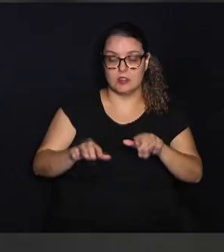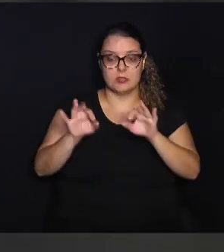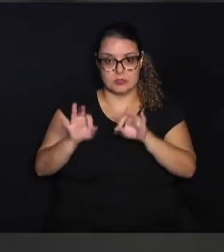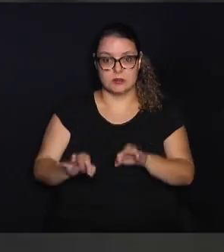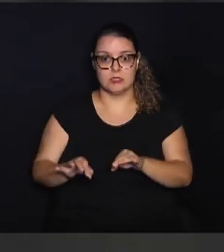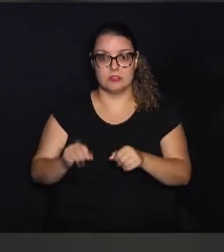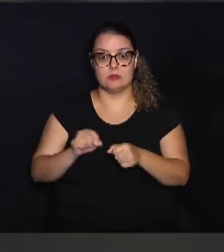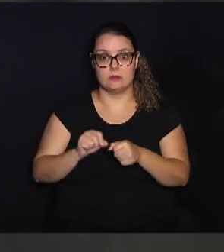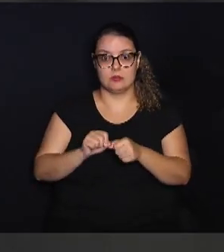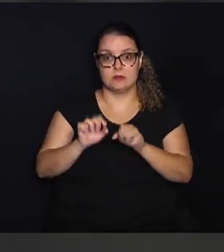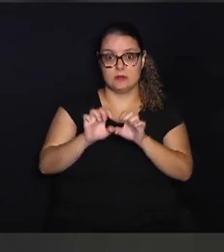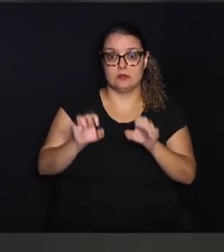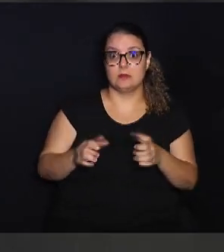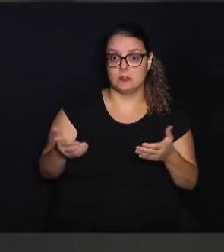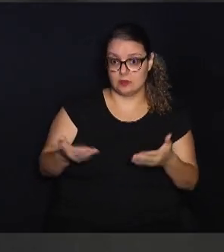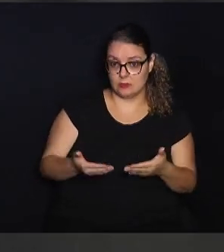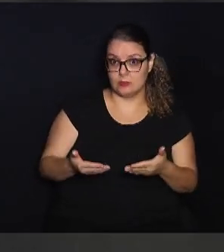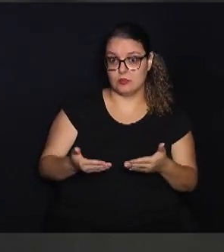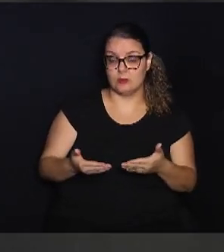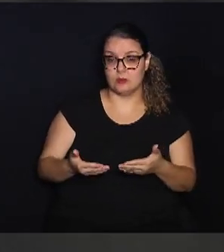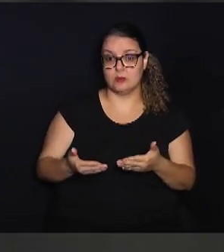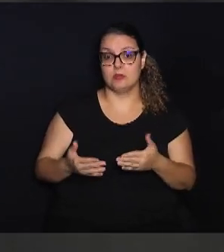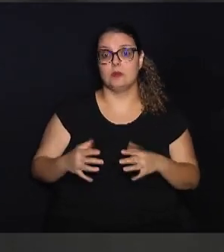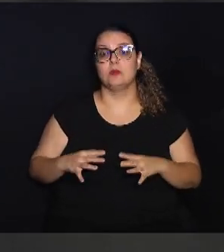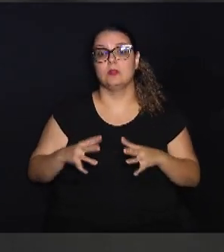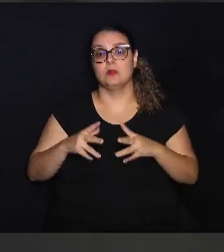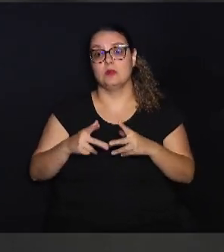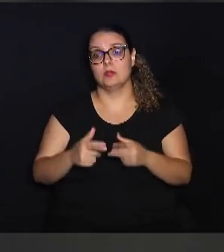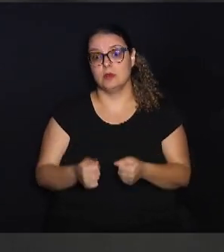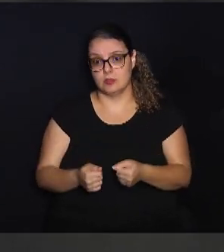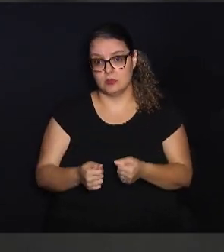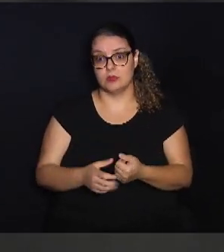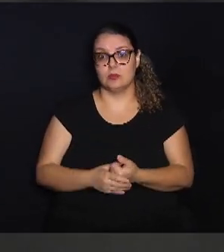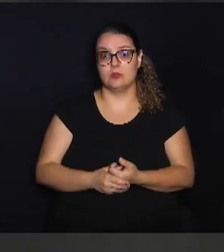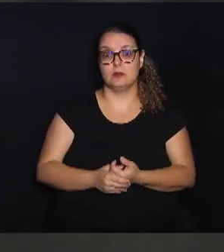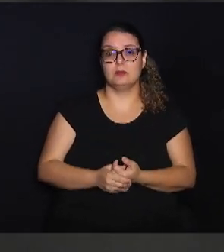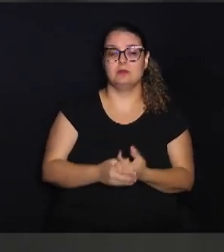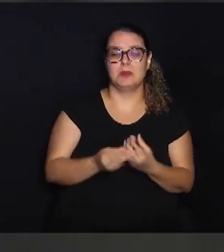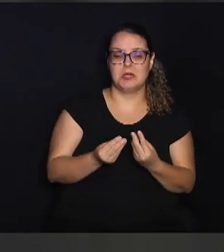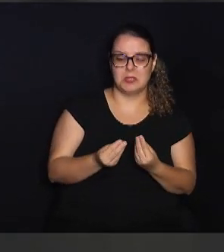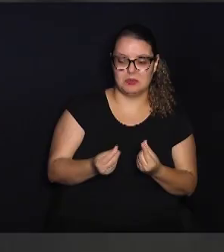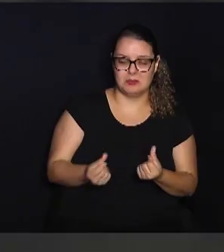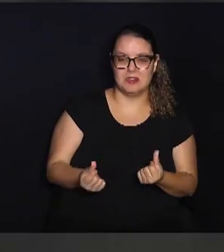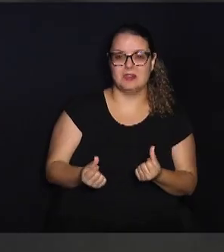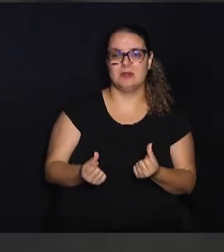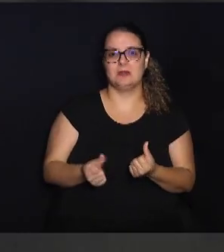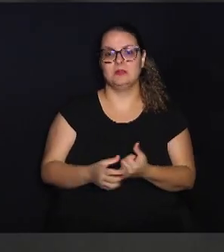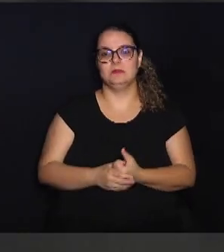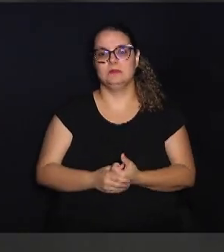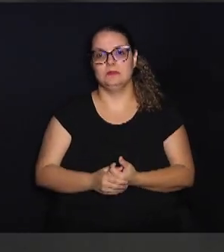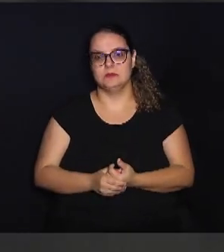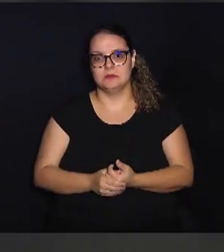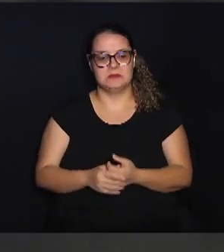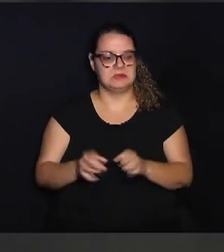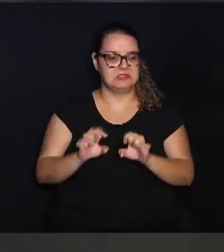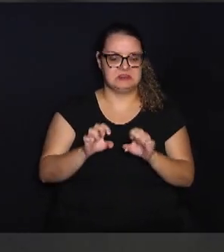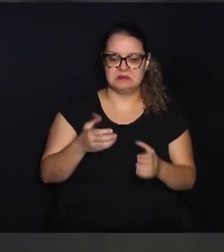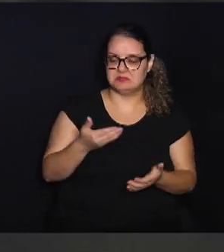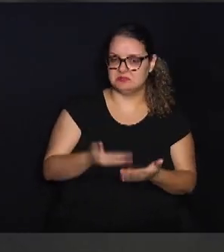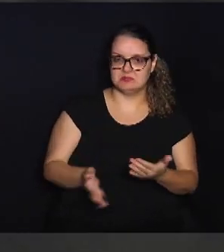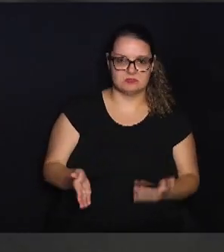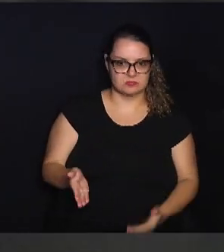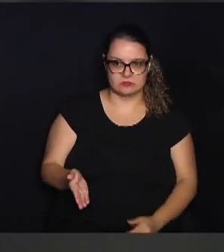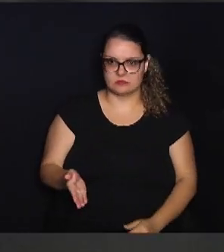as estruturas hoje que são totalmente deterioradas, defasadas, desestruturadas,